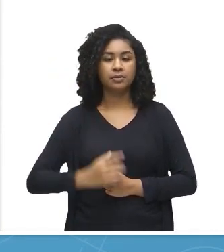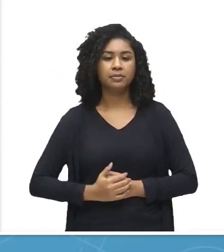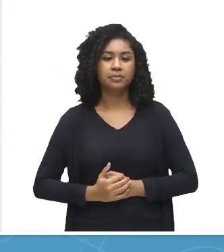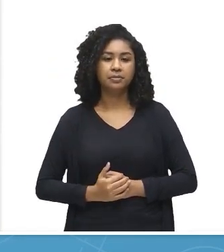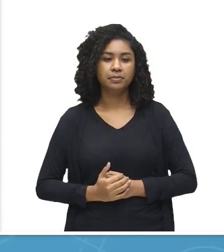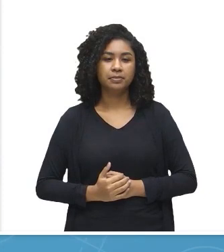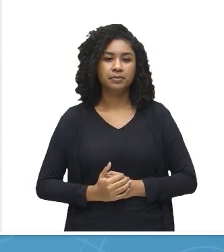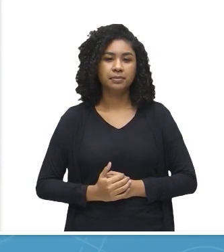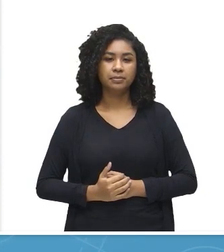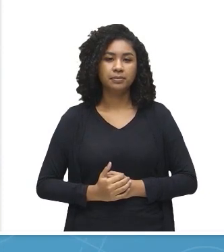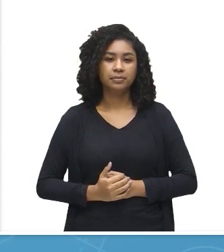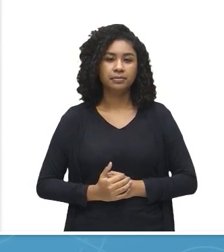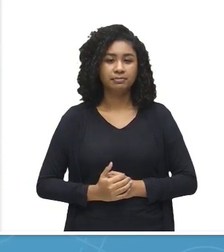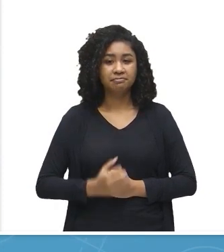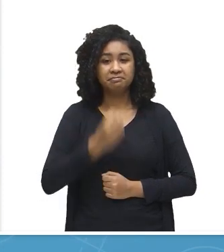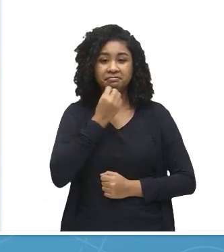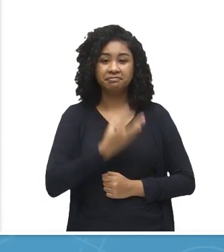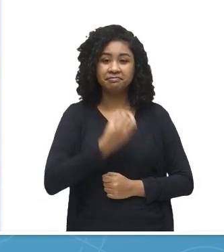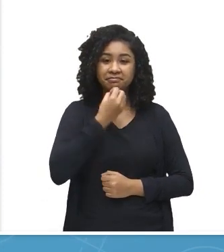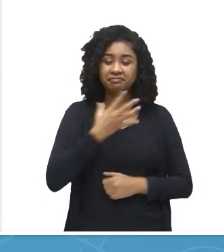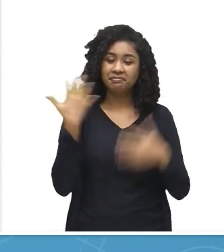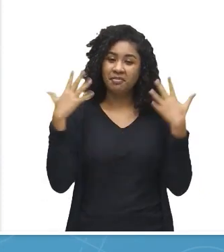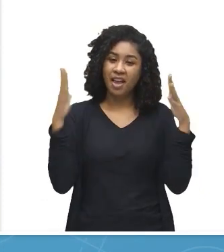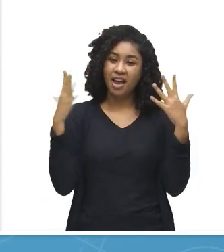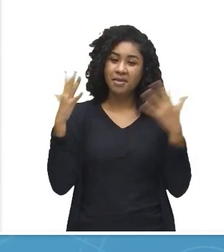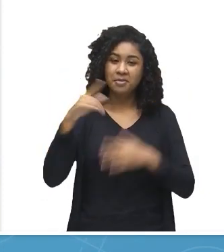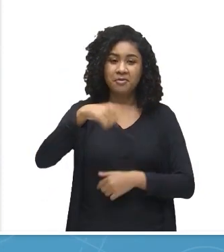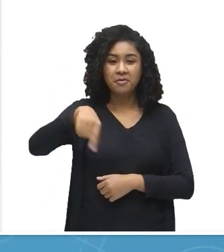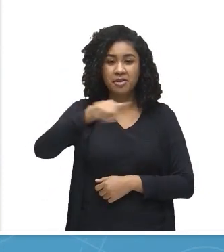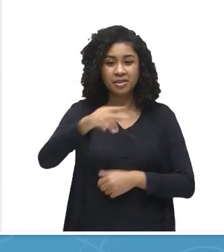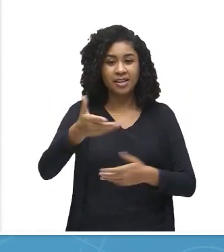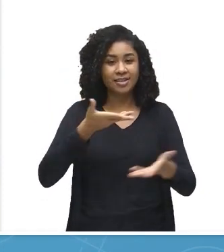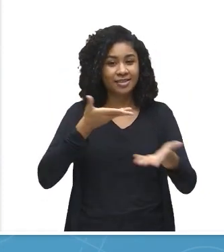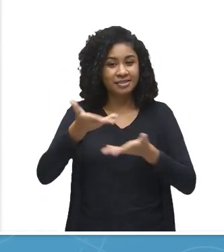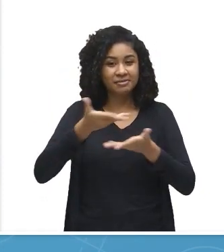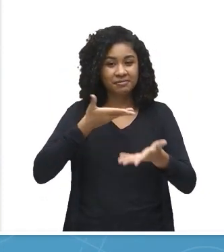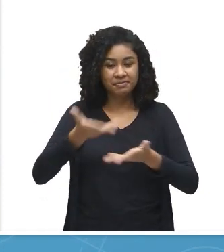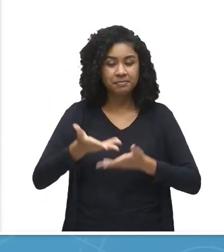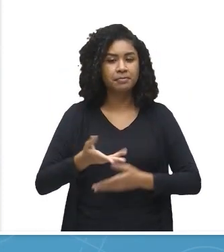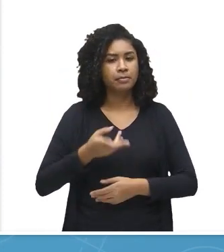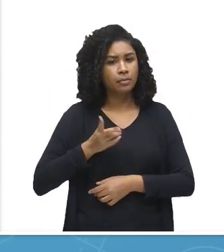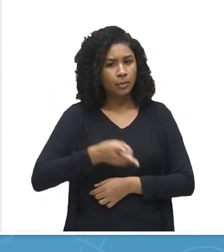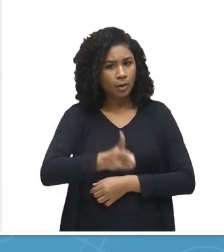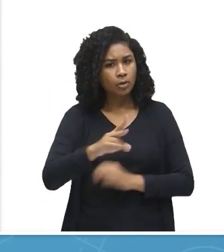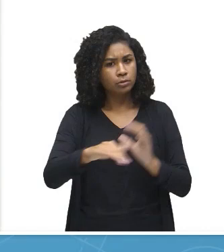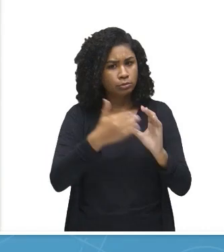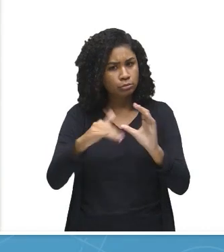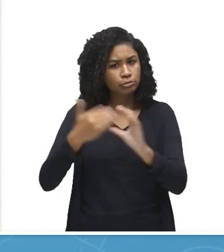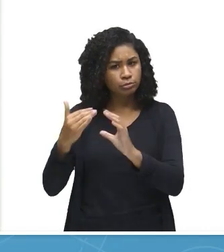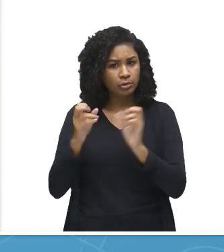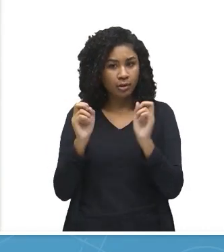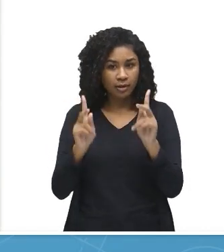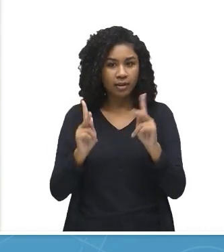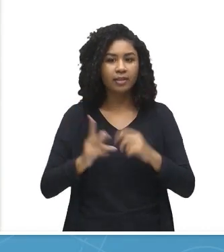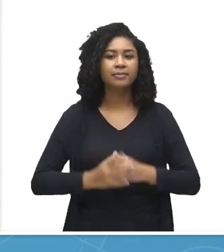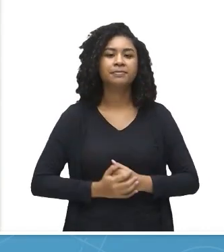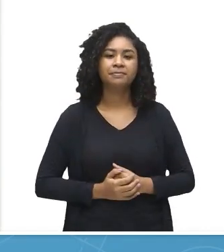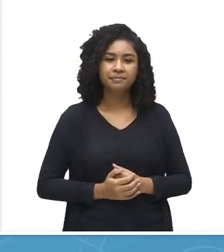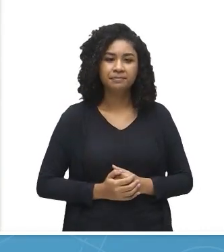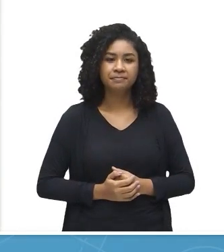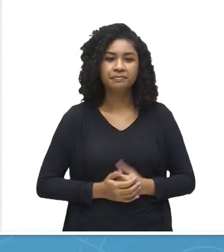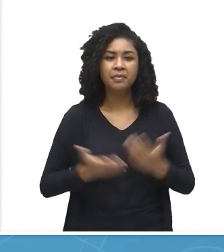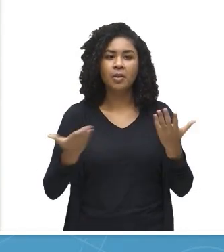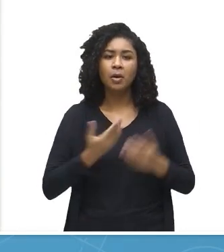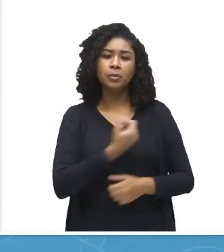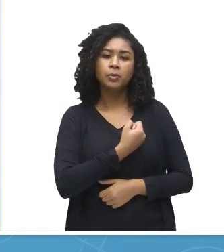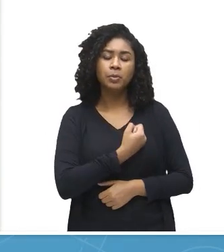D. Muito bem, parabéns pelas participações. Não esqueçam, vão respondendo aí no chat que a gente vai conversando. Então, vamos ler a nossa questão?